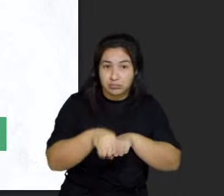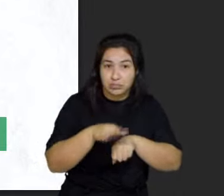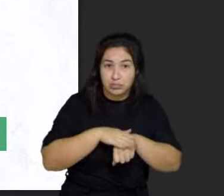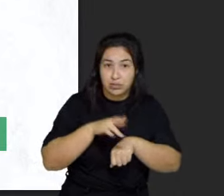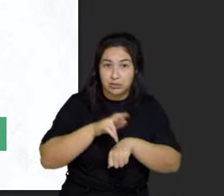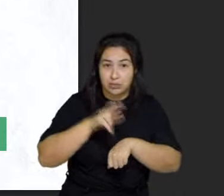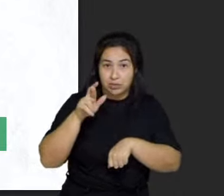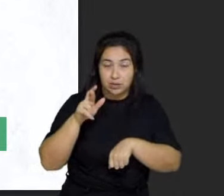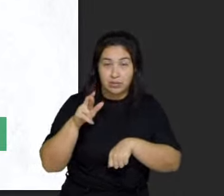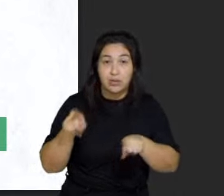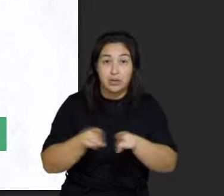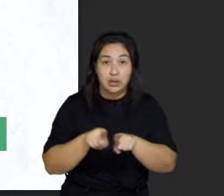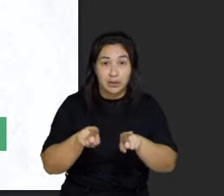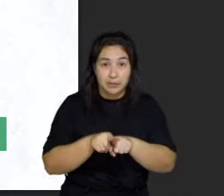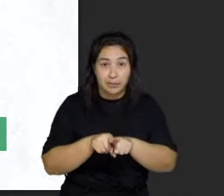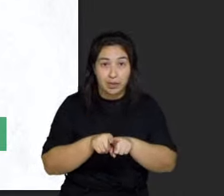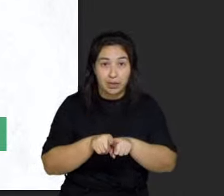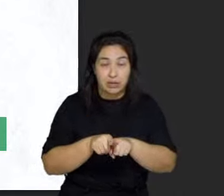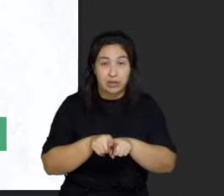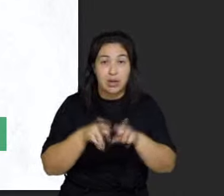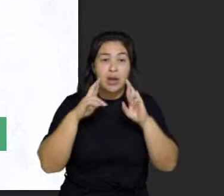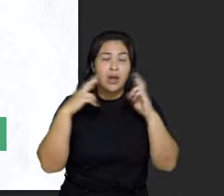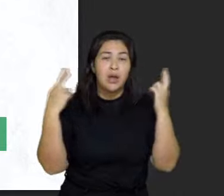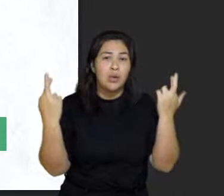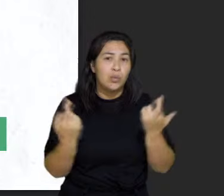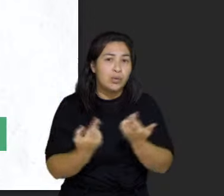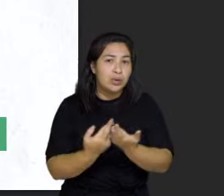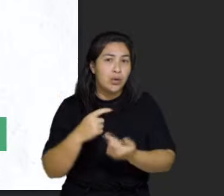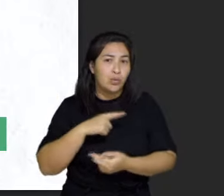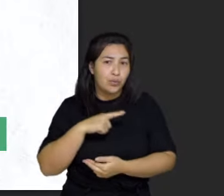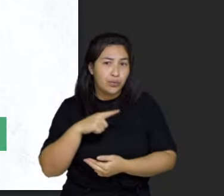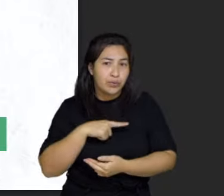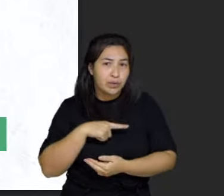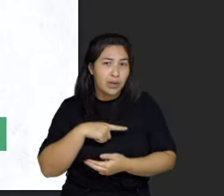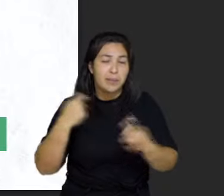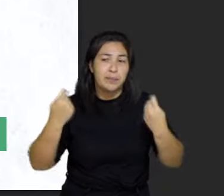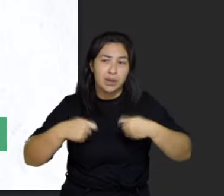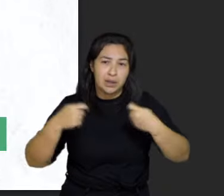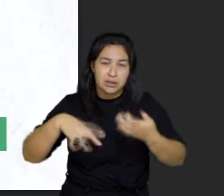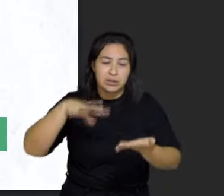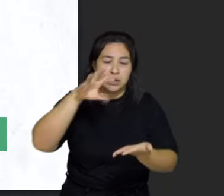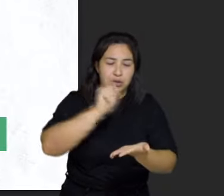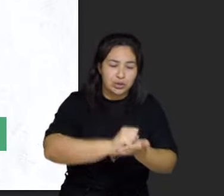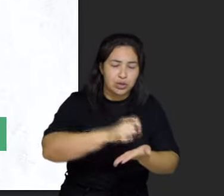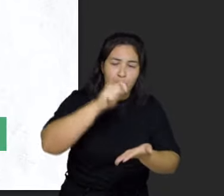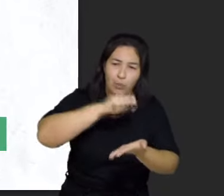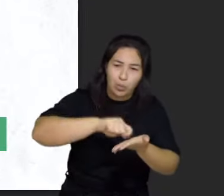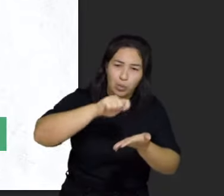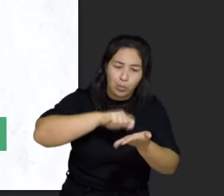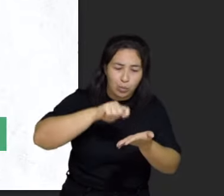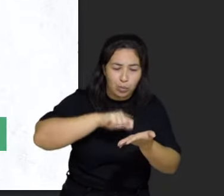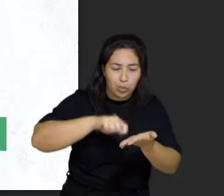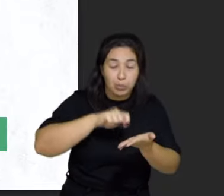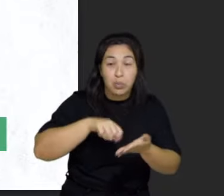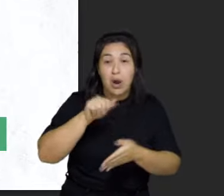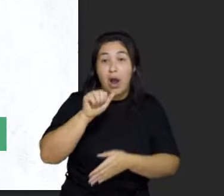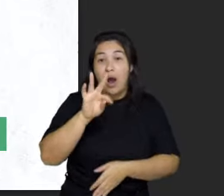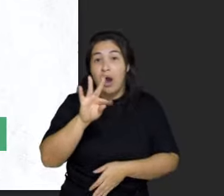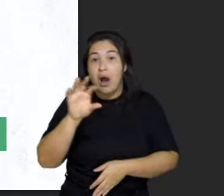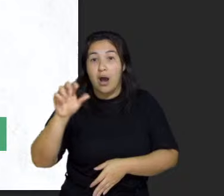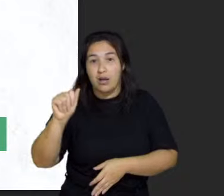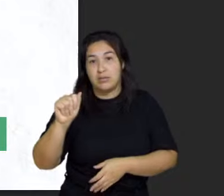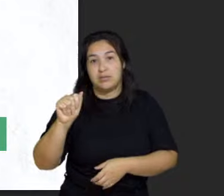uma ata com a reunião em que se deliberou a proposta de lei, a sugestão de mudança